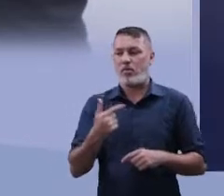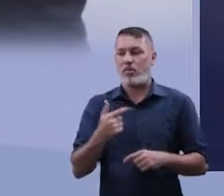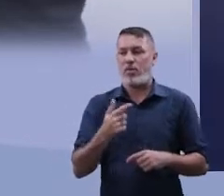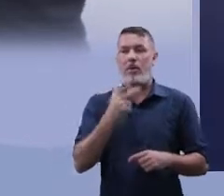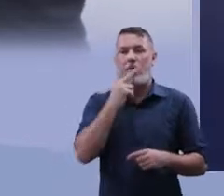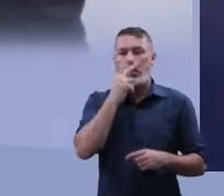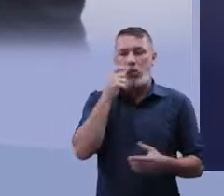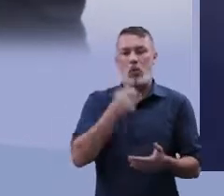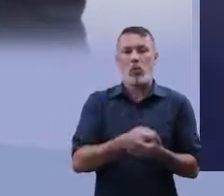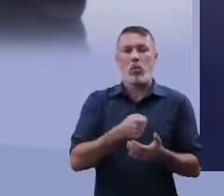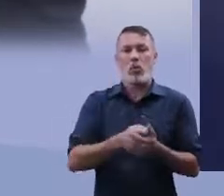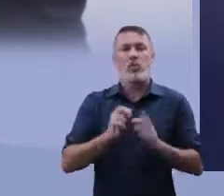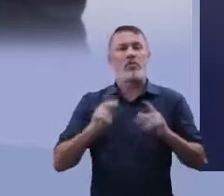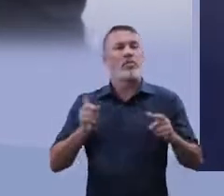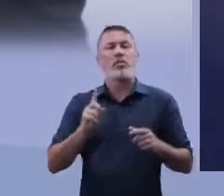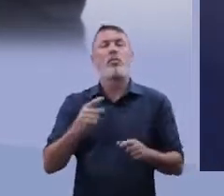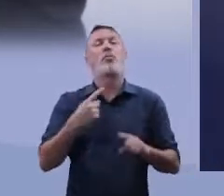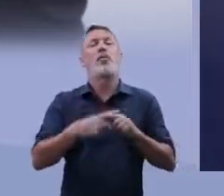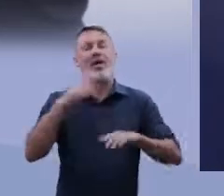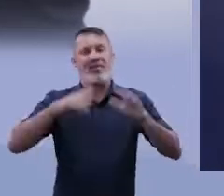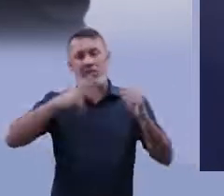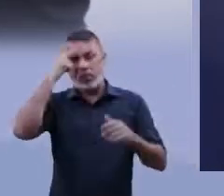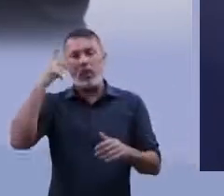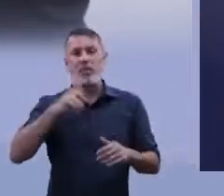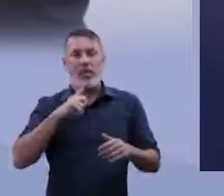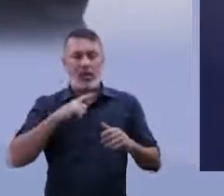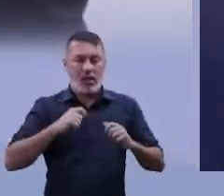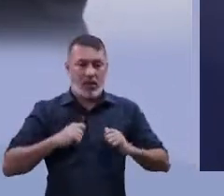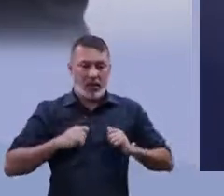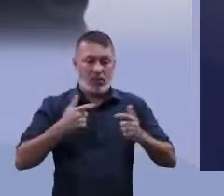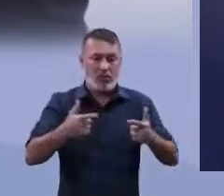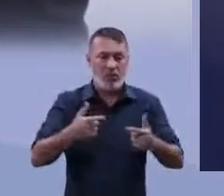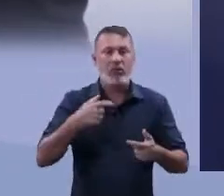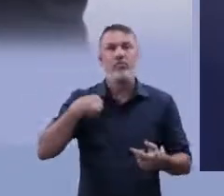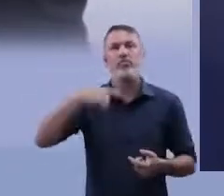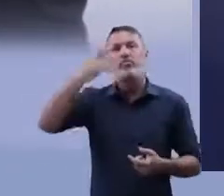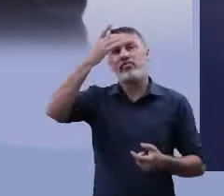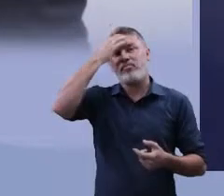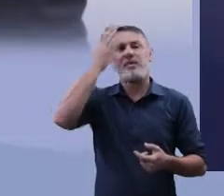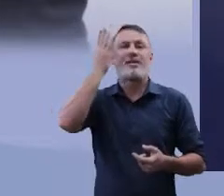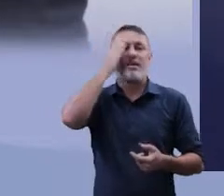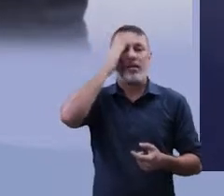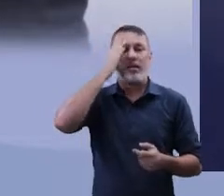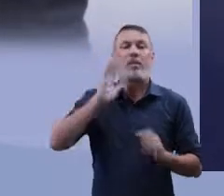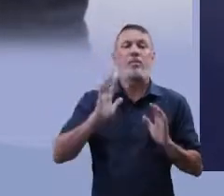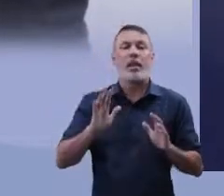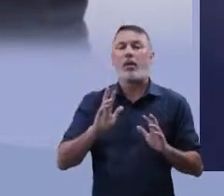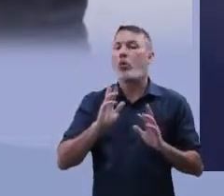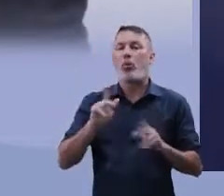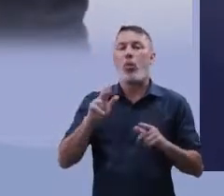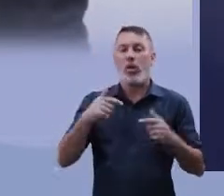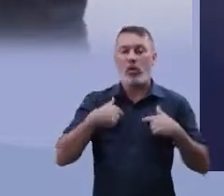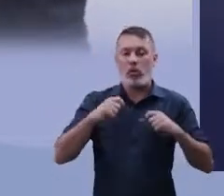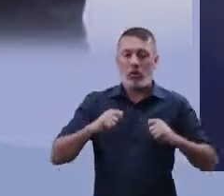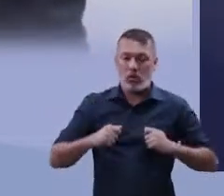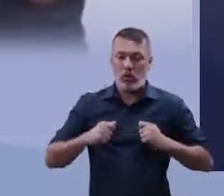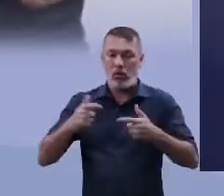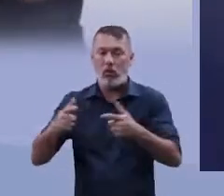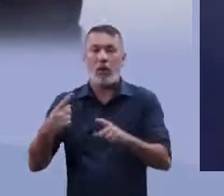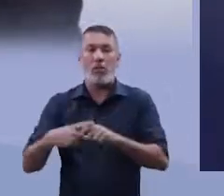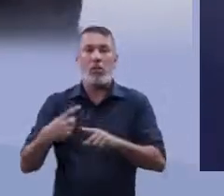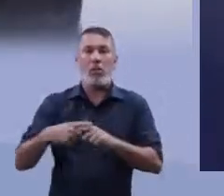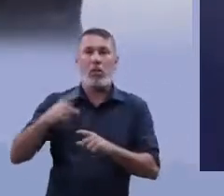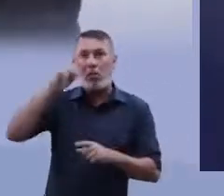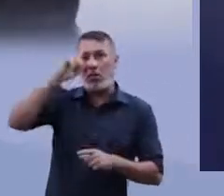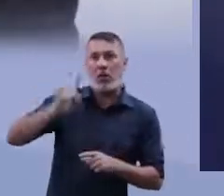o sujeito ele agiu por conveniência, mas não porque ele se sentiu moralmente obrigado